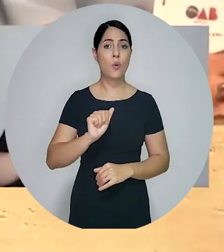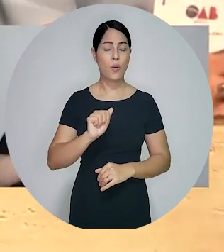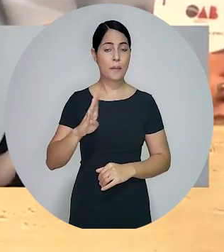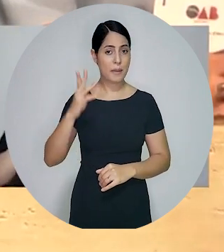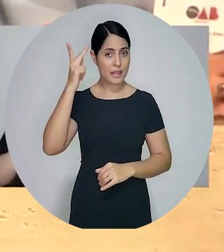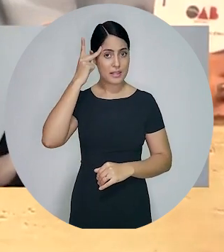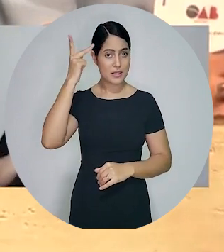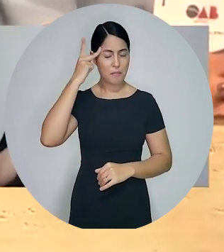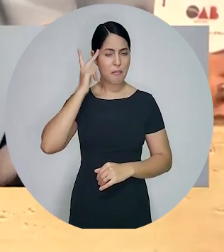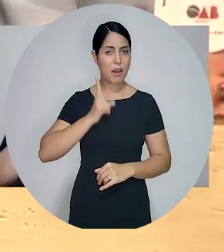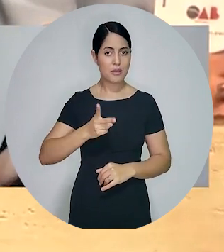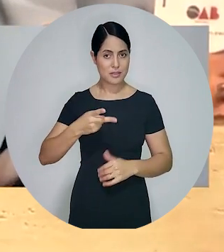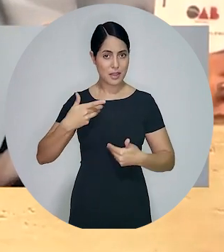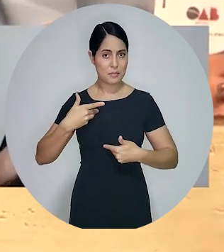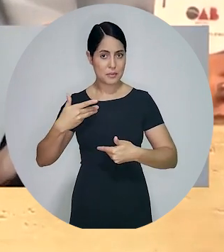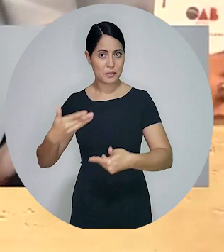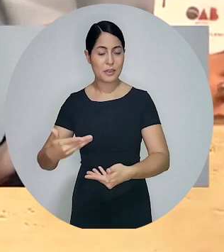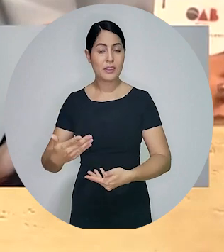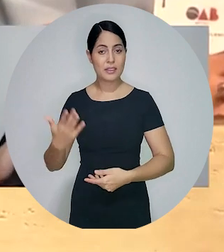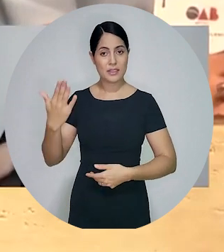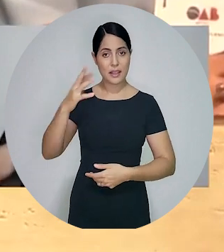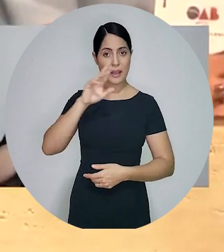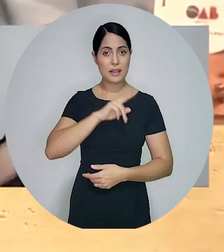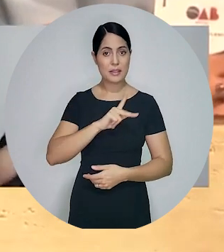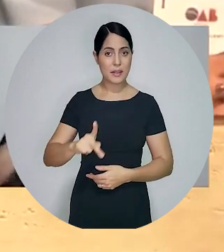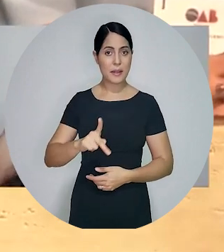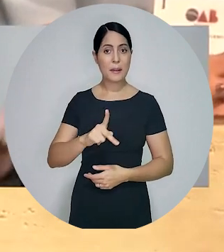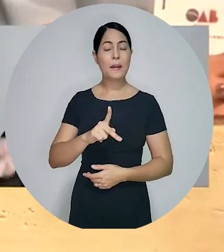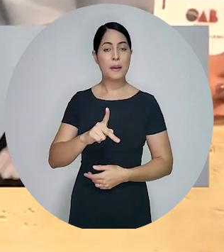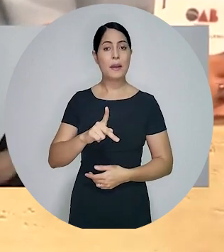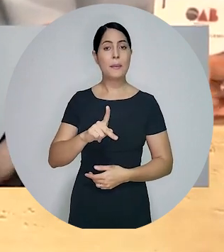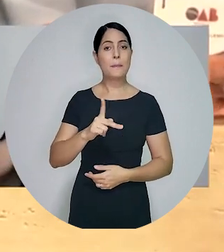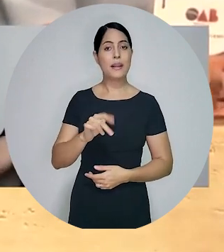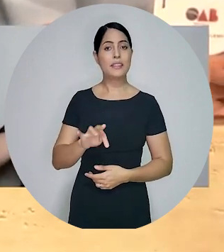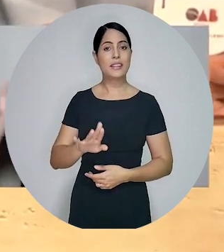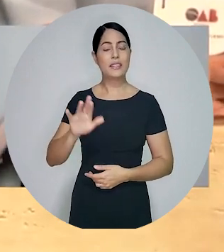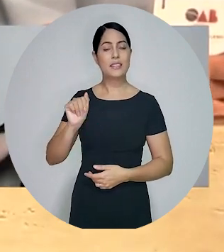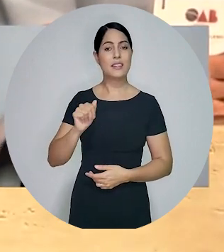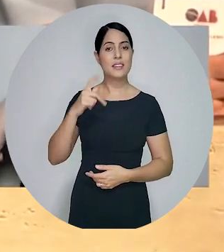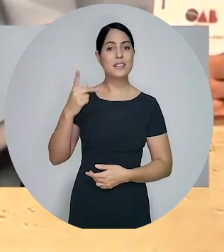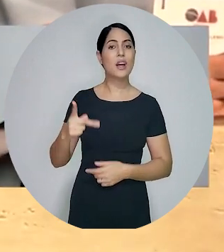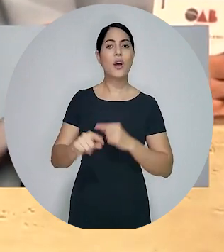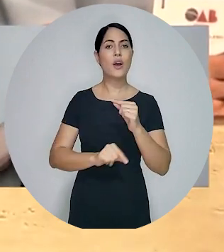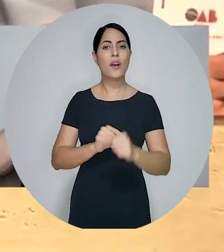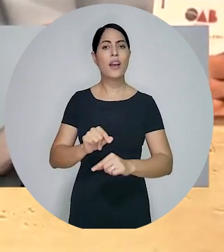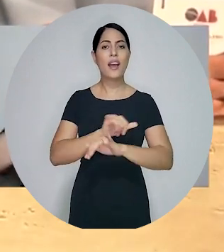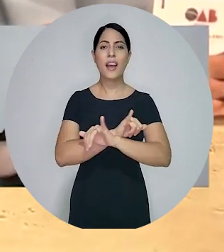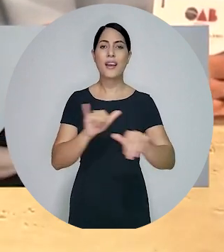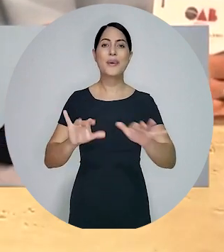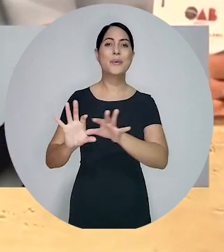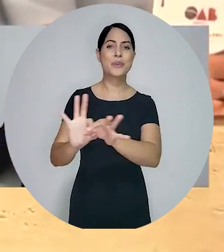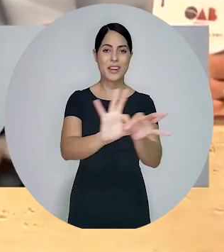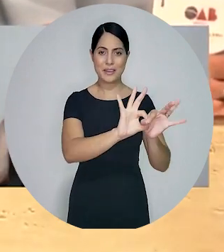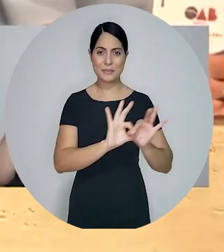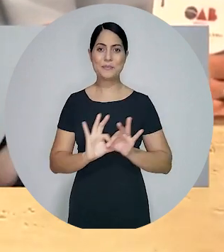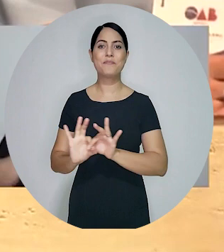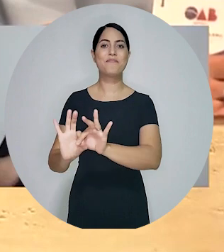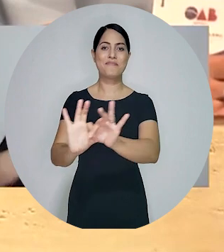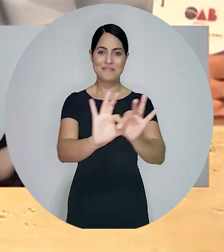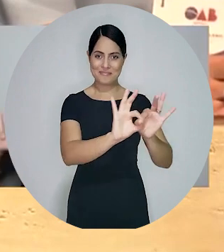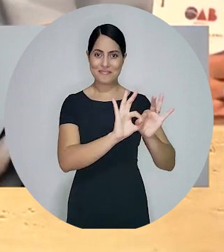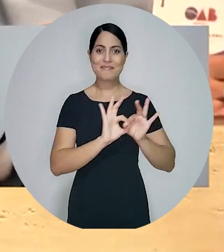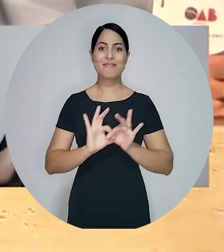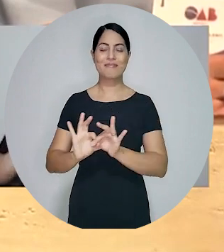tem sido extremamente receptiva. Eu agradeço mais uma vez à presidente Patrícia, que é a mensagem da união.